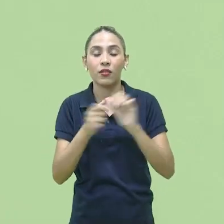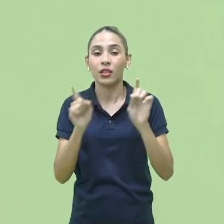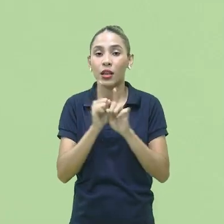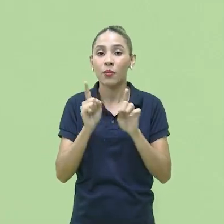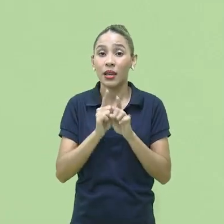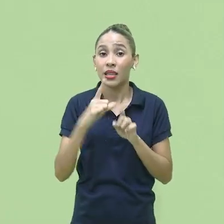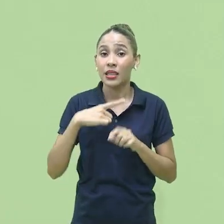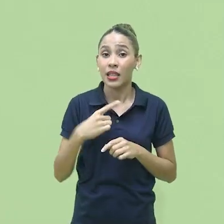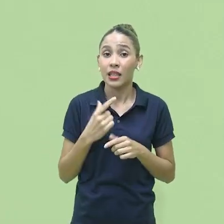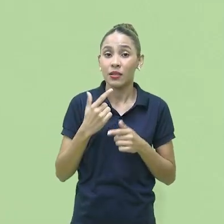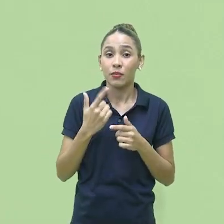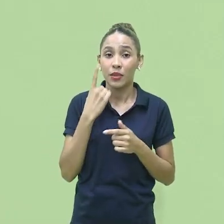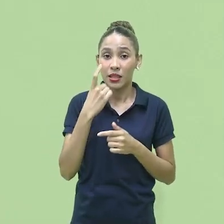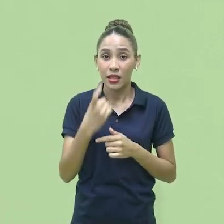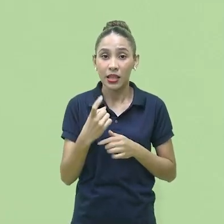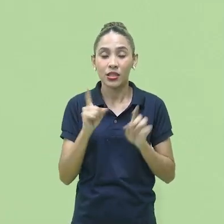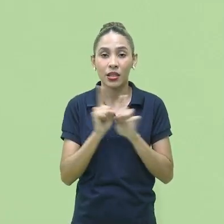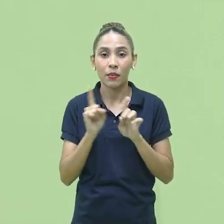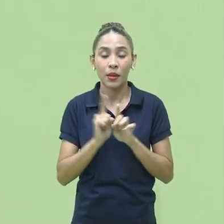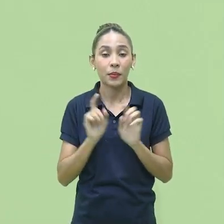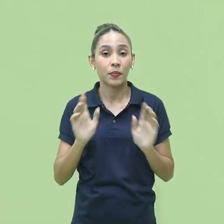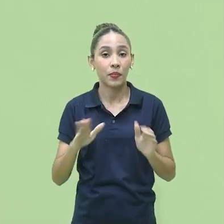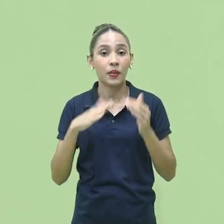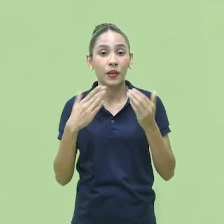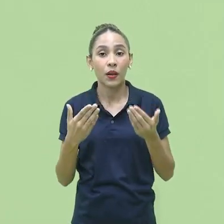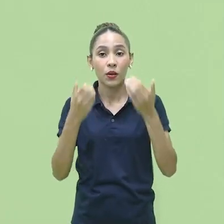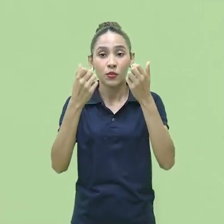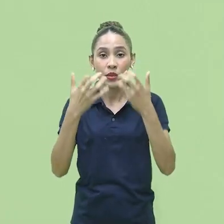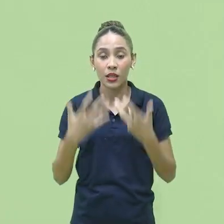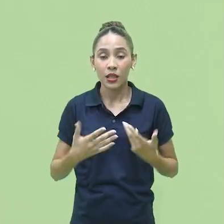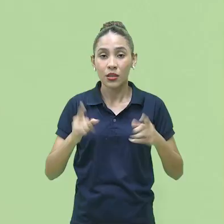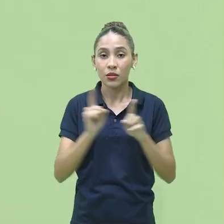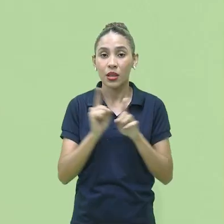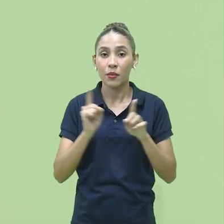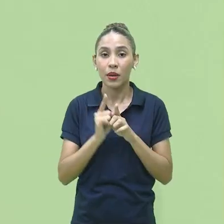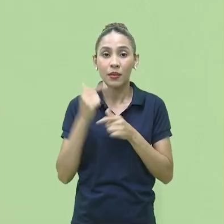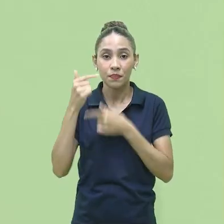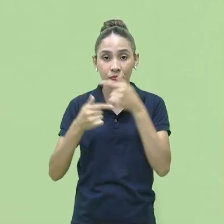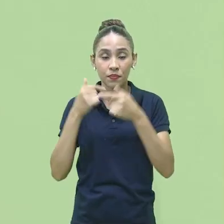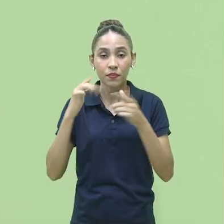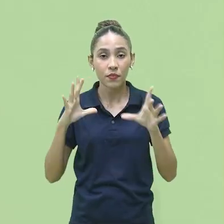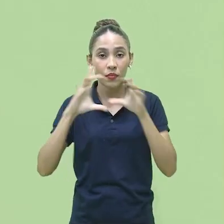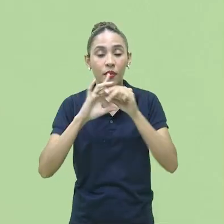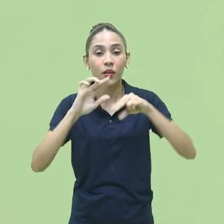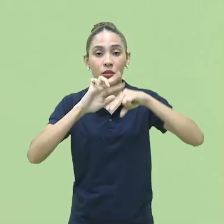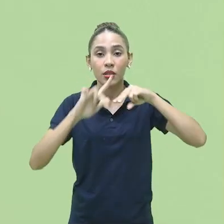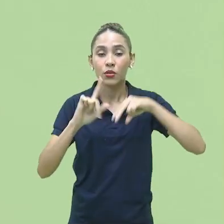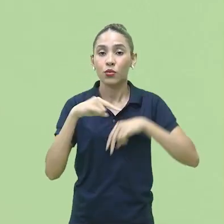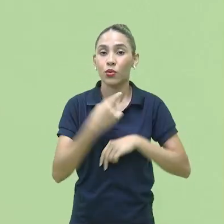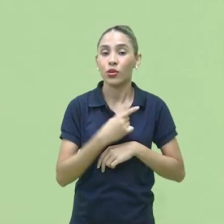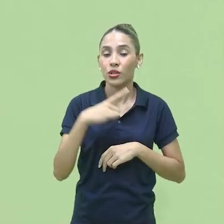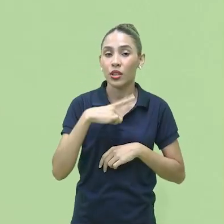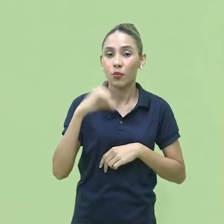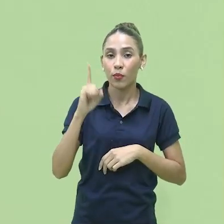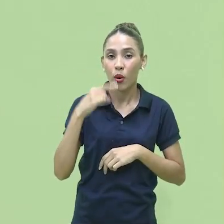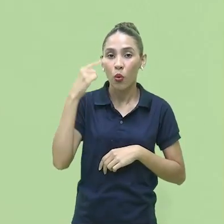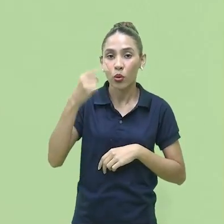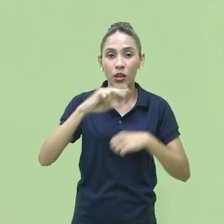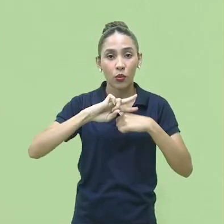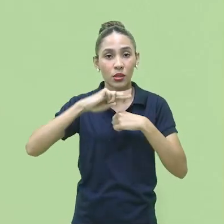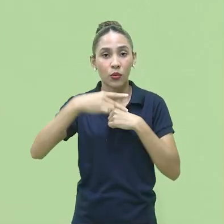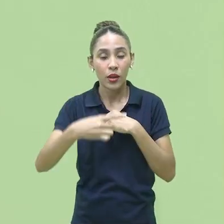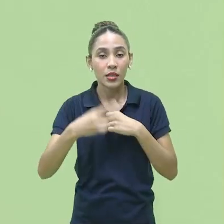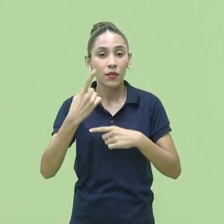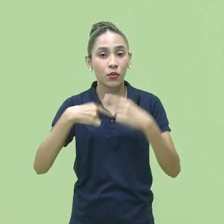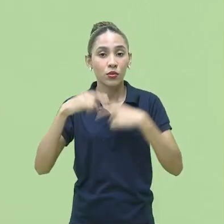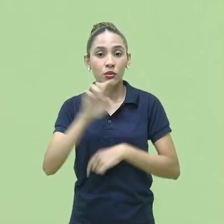por um motivo. Então, falando ainda sobre a herança ligada ao sexo, nós temos aí uma outra consequência